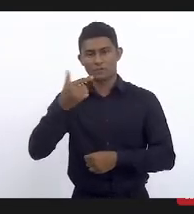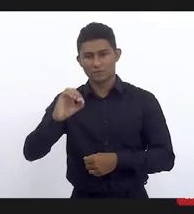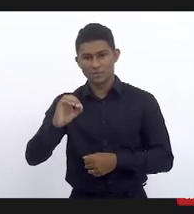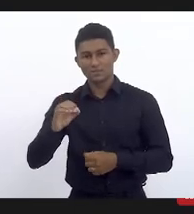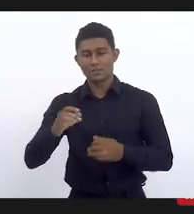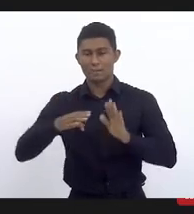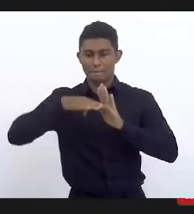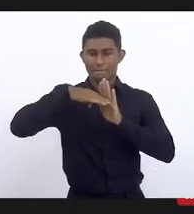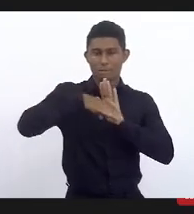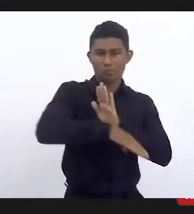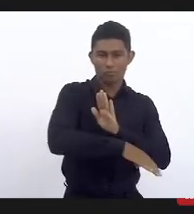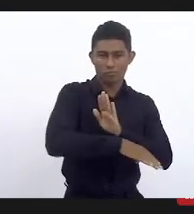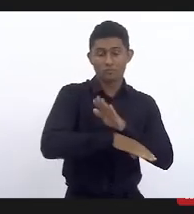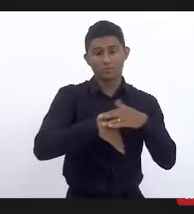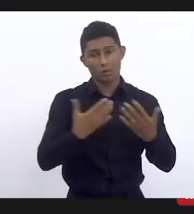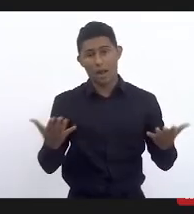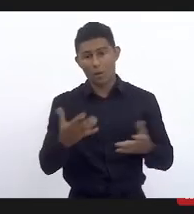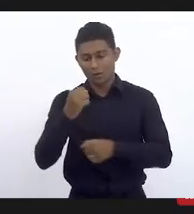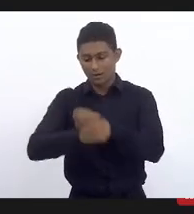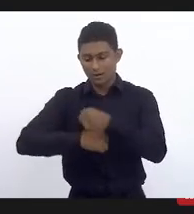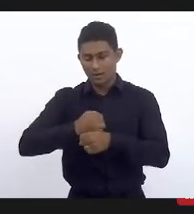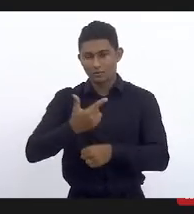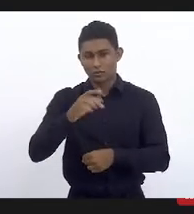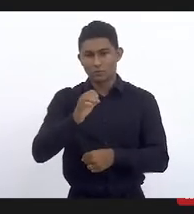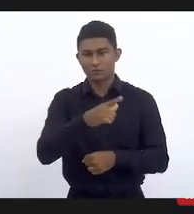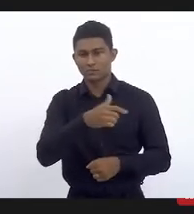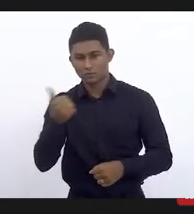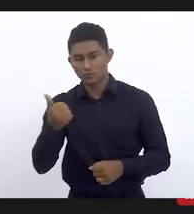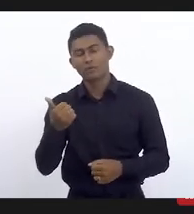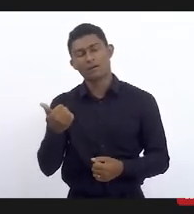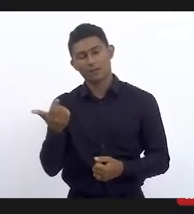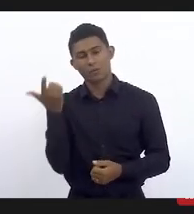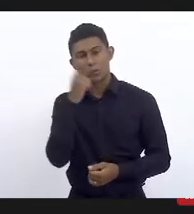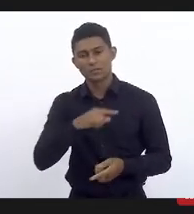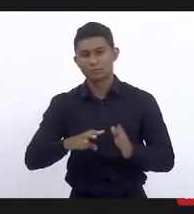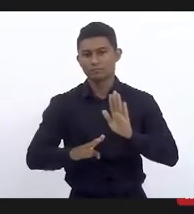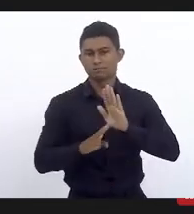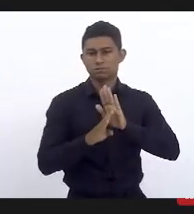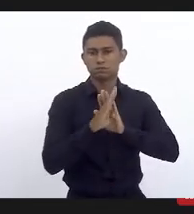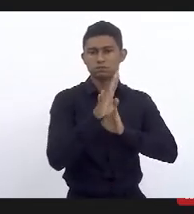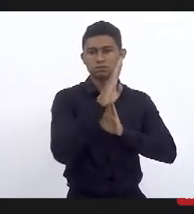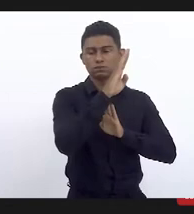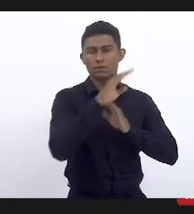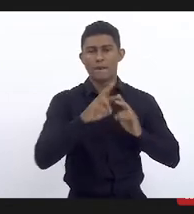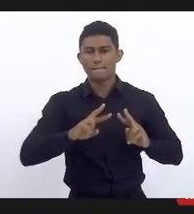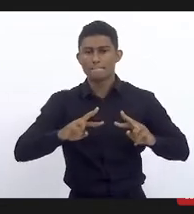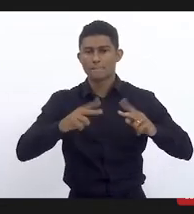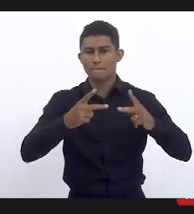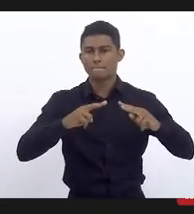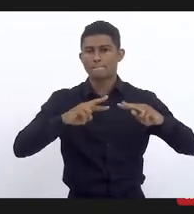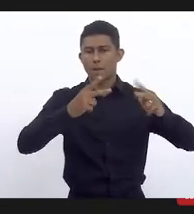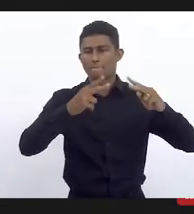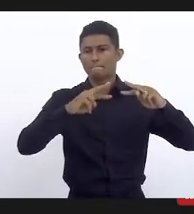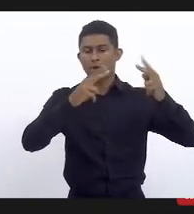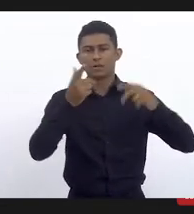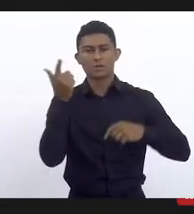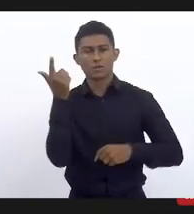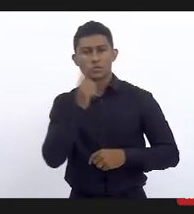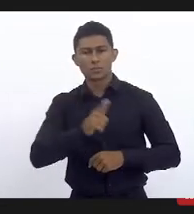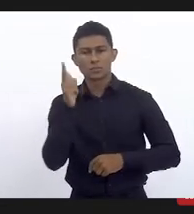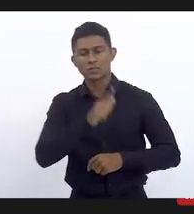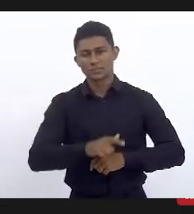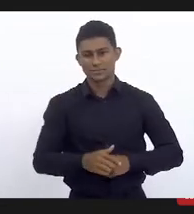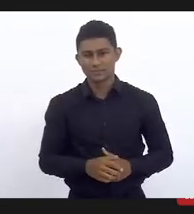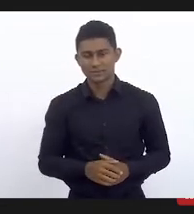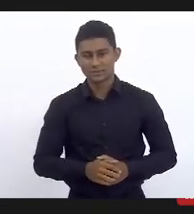E como você começou a recuperar, como ela é cumulativa, ela cresce duplicando o crescimento da